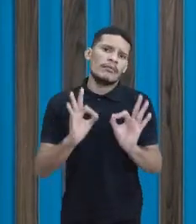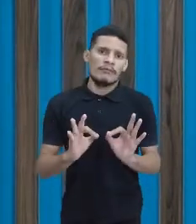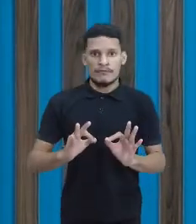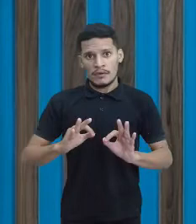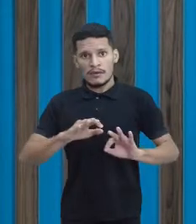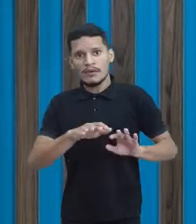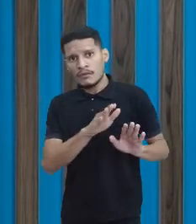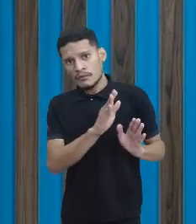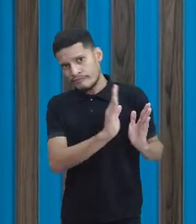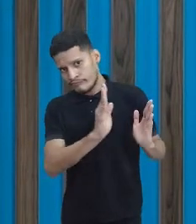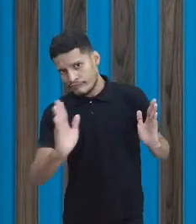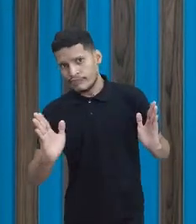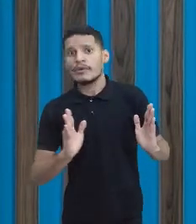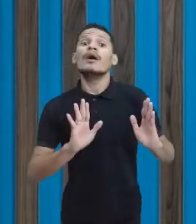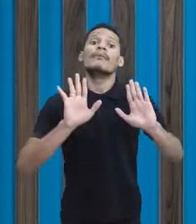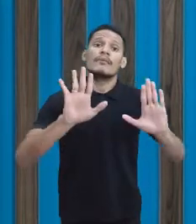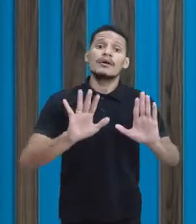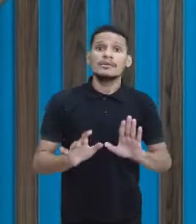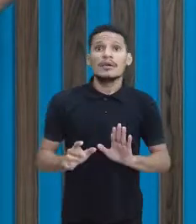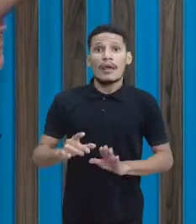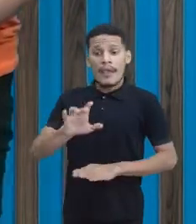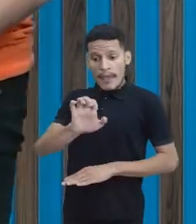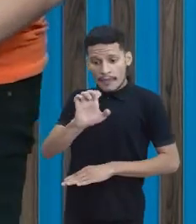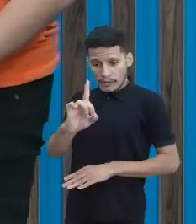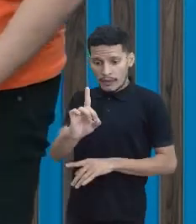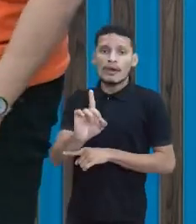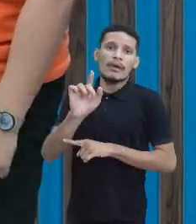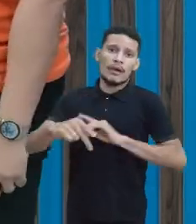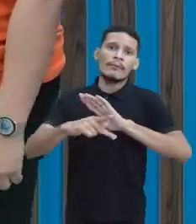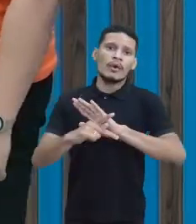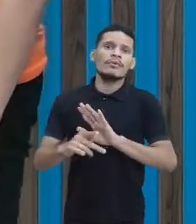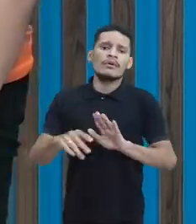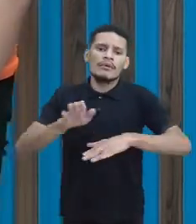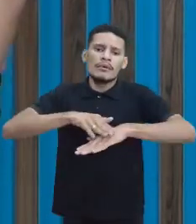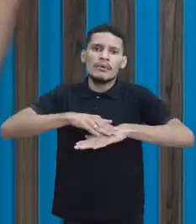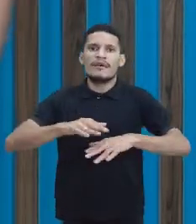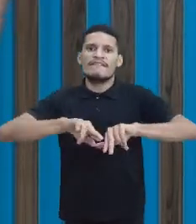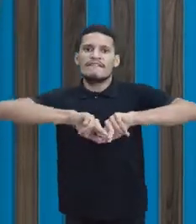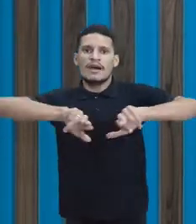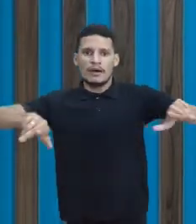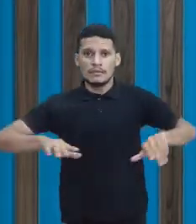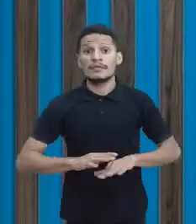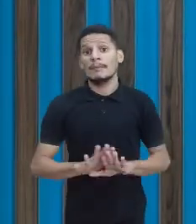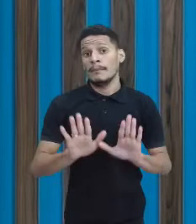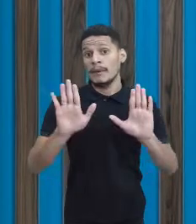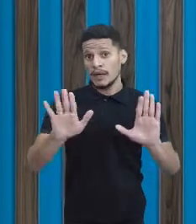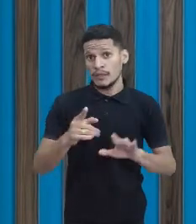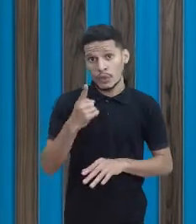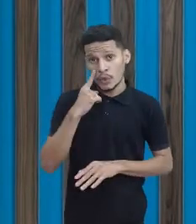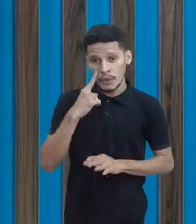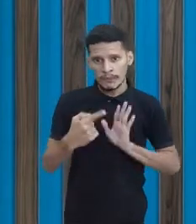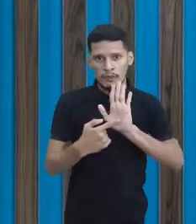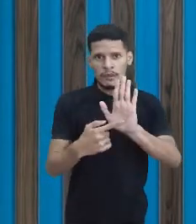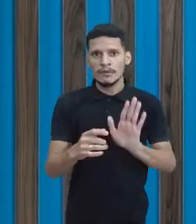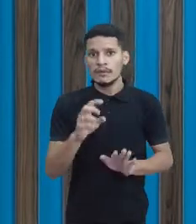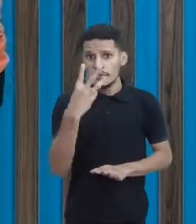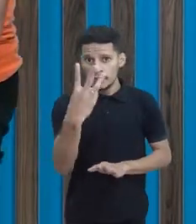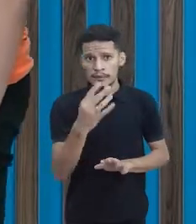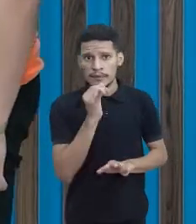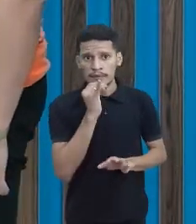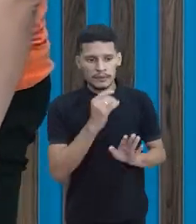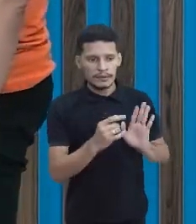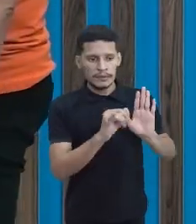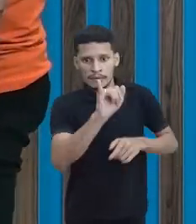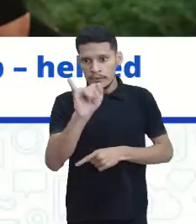vai, tá bom? Então, esse dele é colocado em várias situações, certo, pessoal? Só aqui usando três exemplos para vocês. O